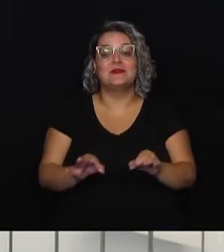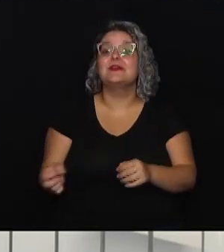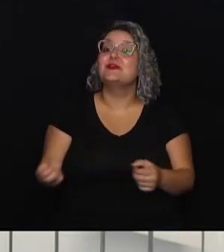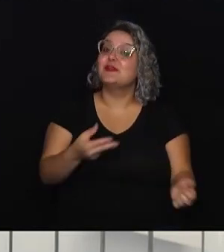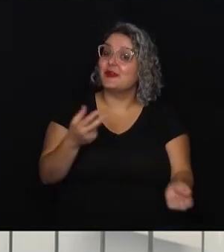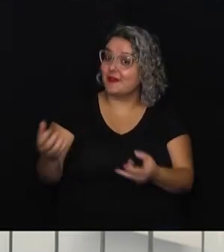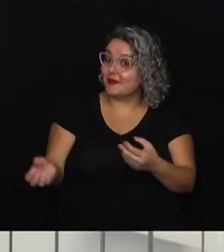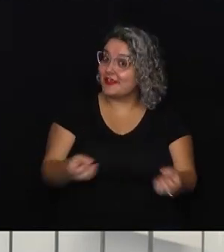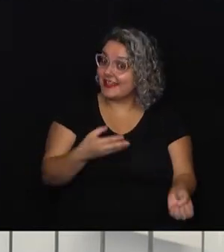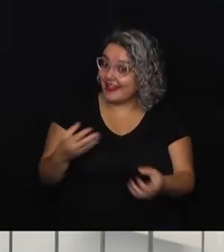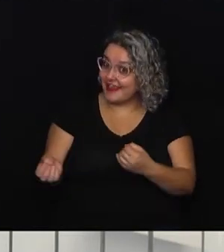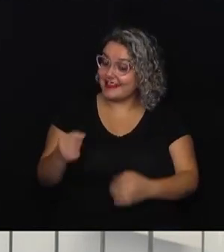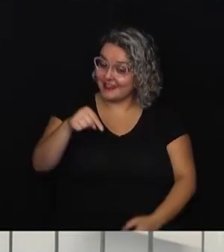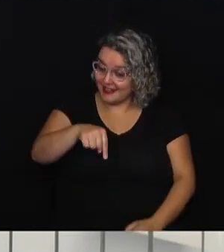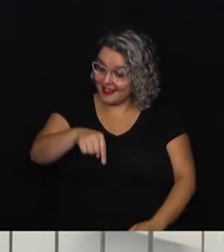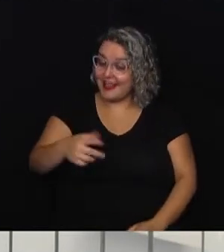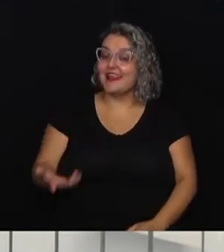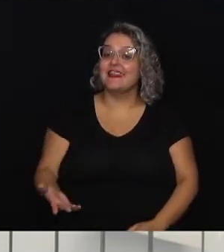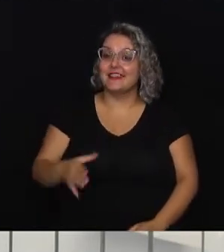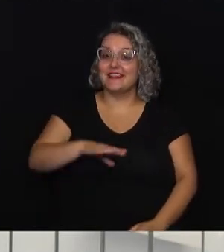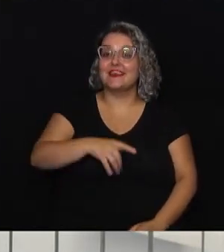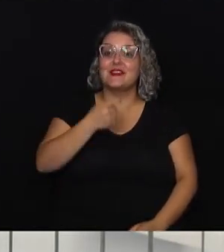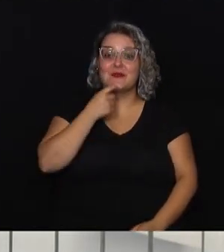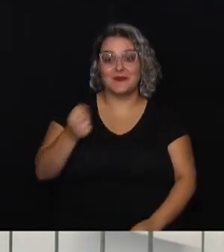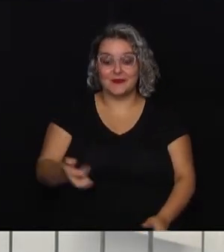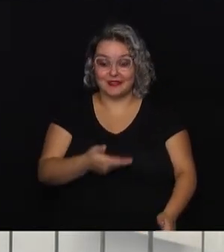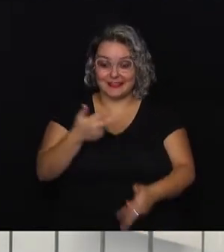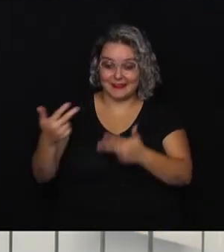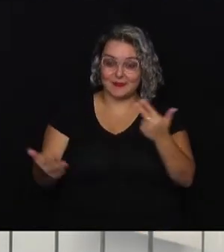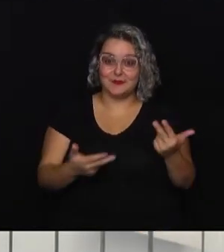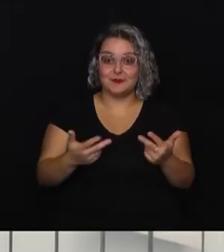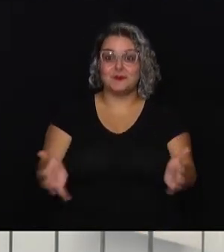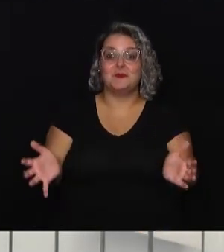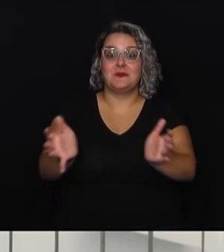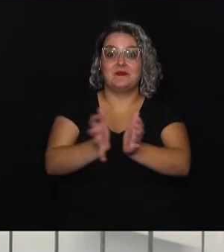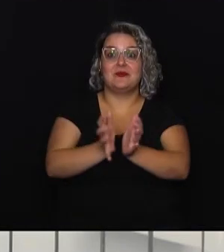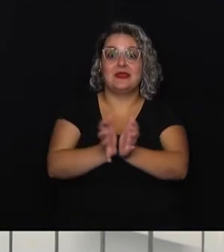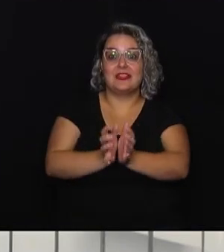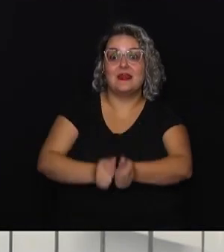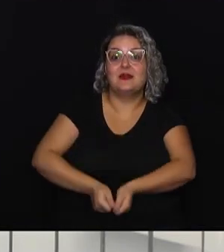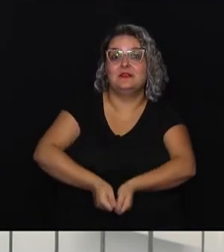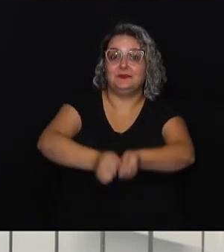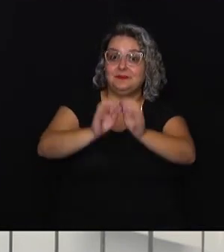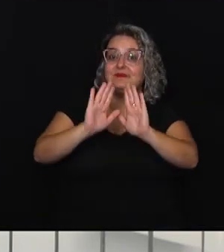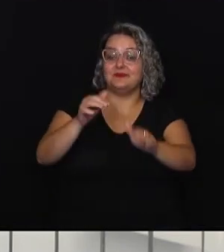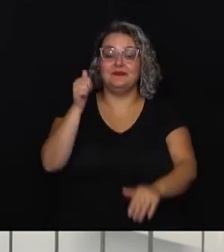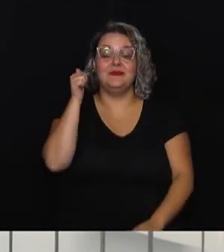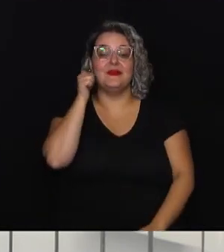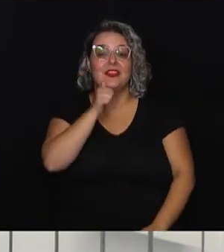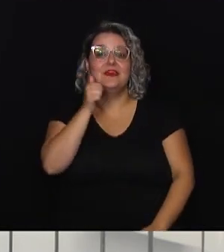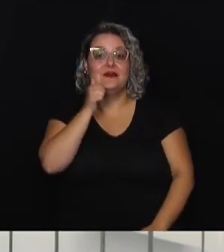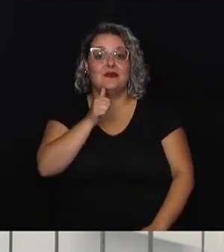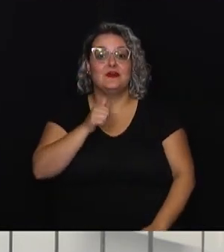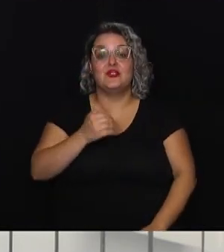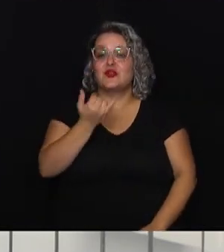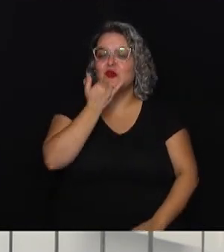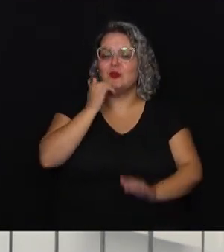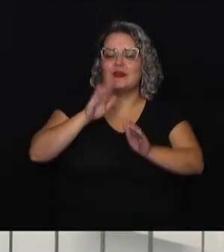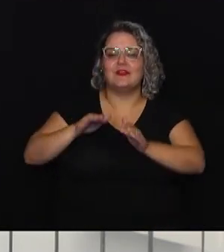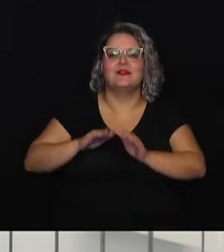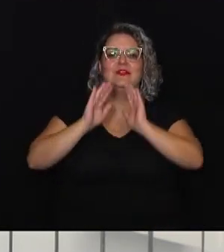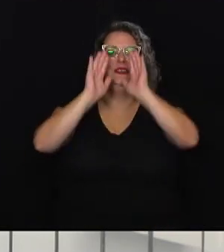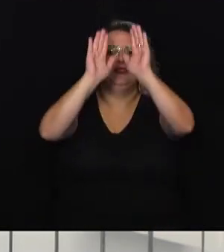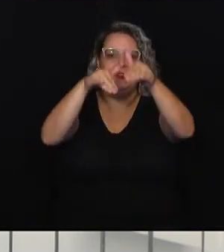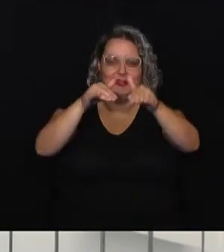aqui na cidade de Campinas, viu? Porque a equipe multicampeã de basquete feminino aqui da cidade tem um novo